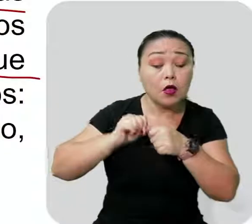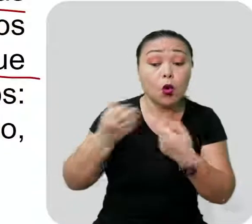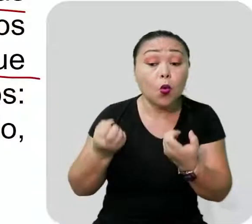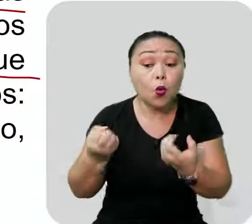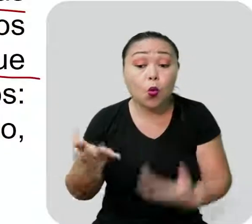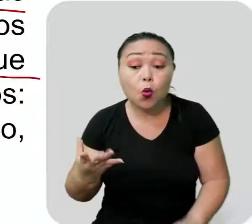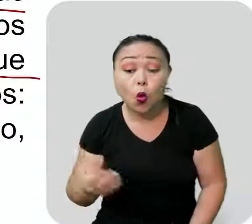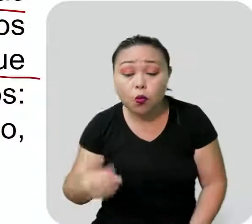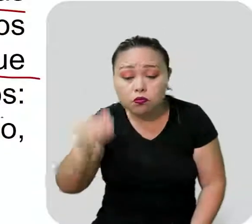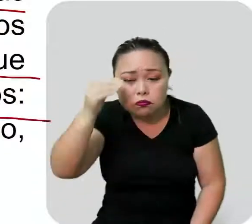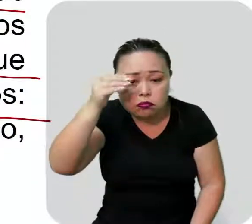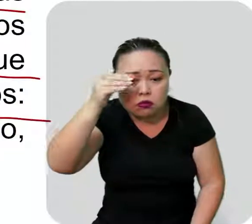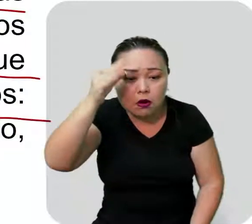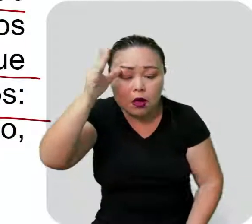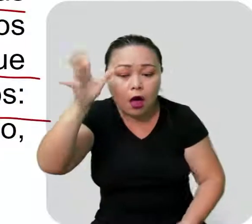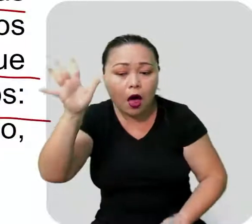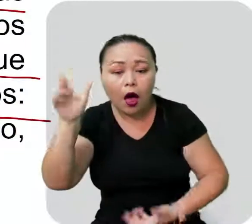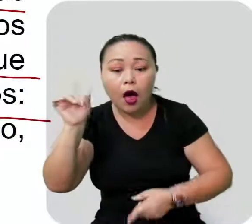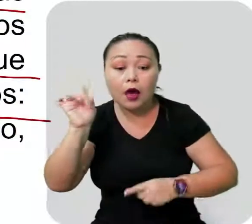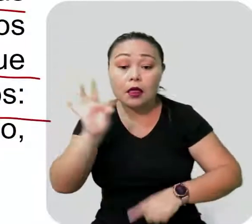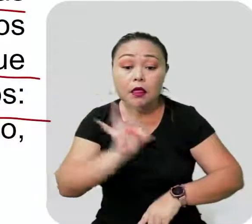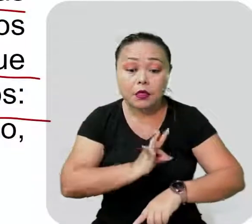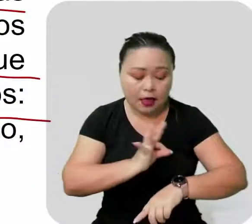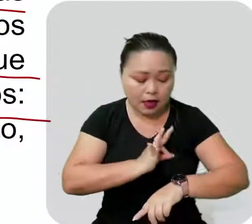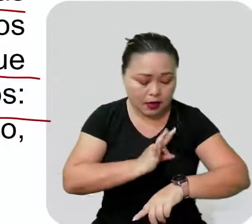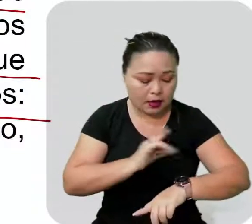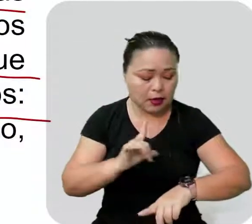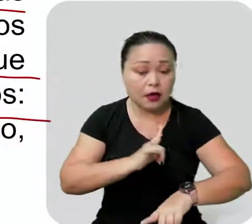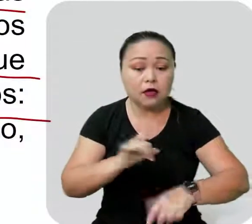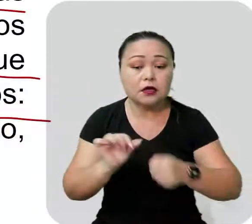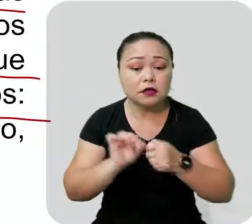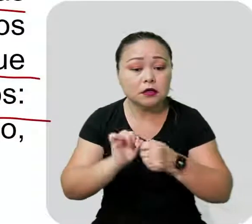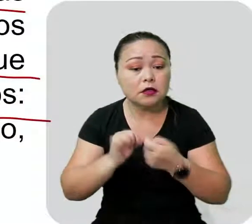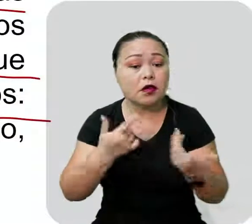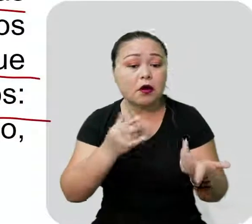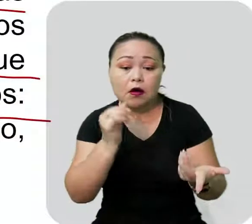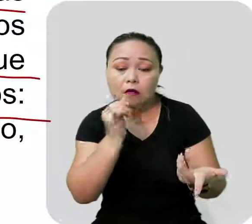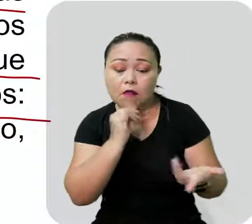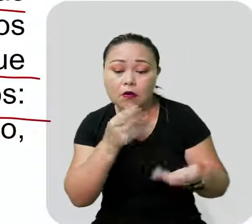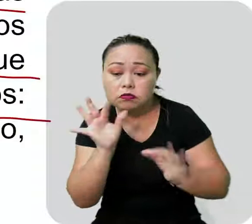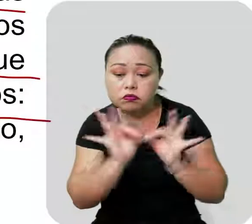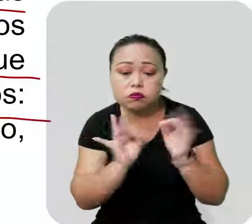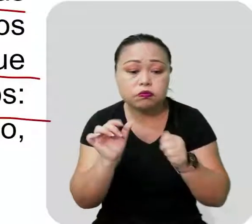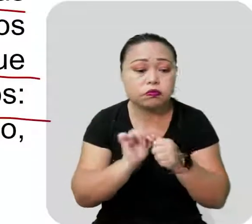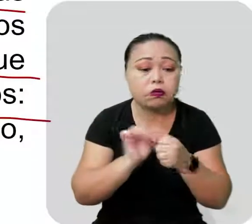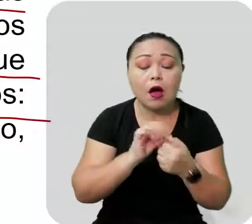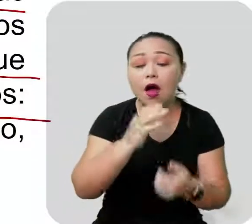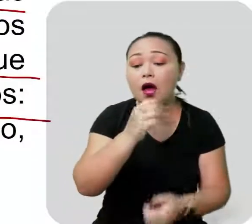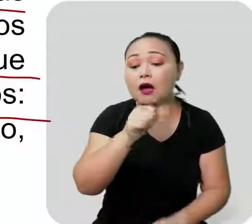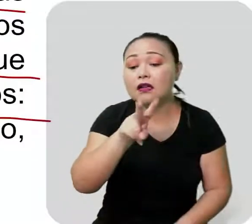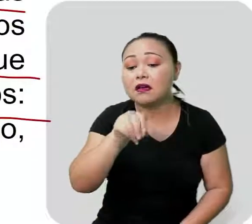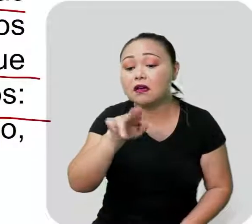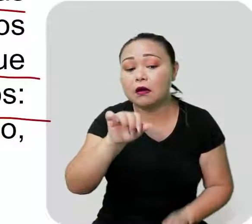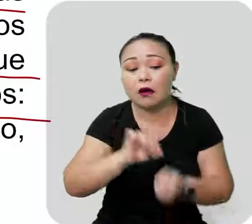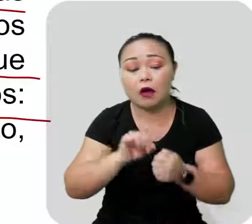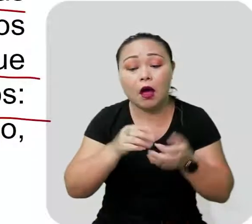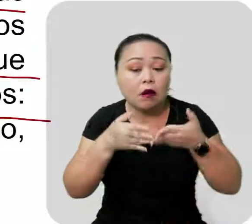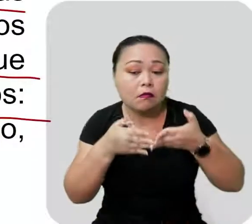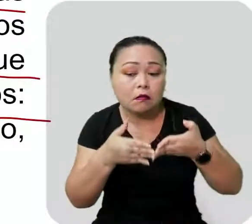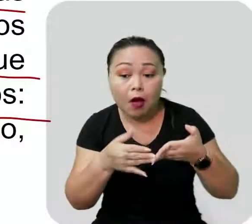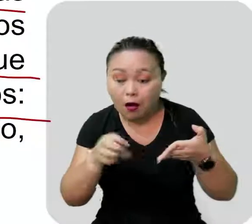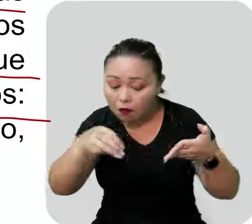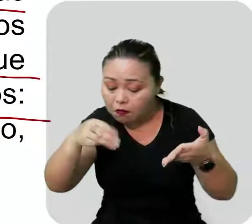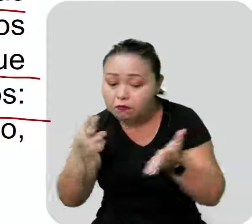que ser desenvolvidas e aperfeiçoadas o presente passou As Caravelas os